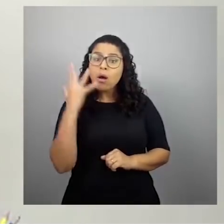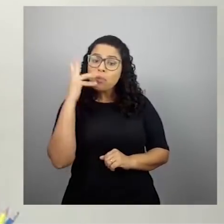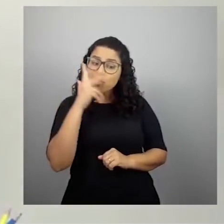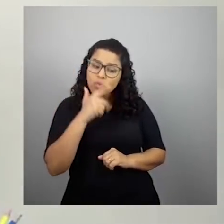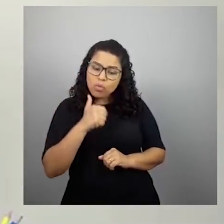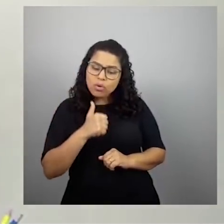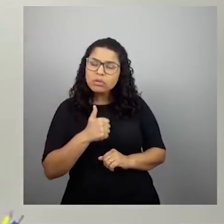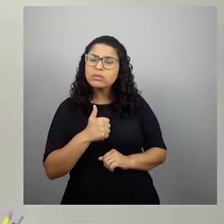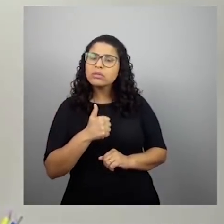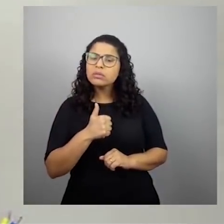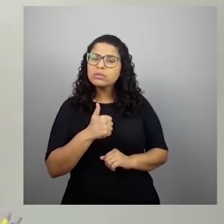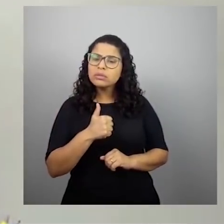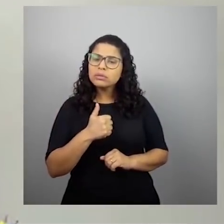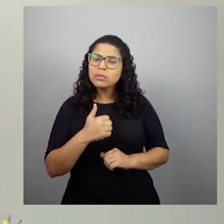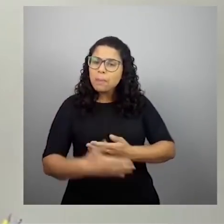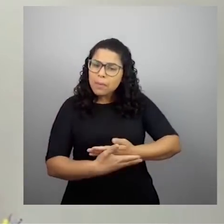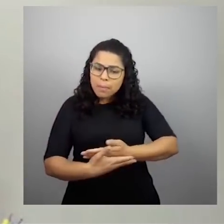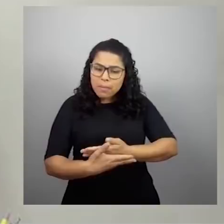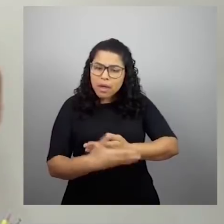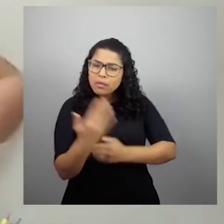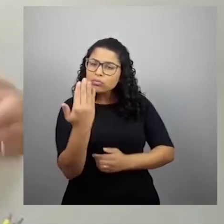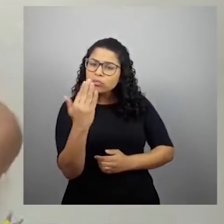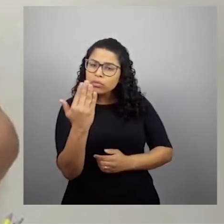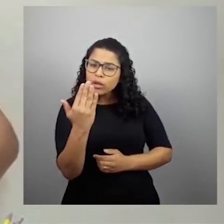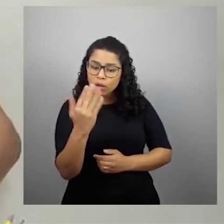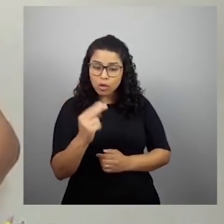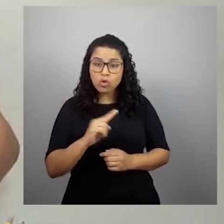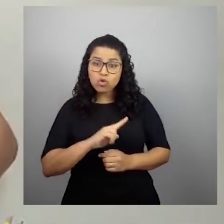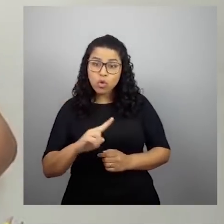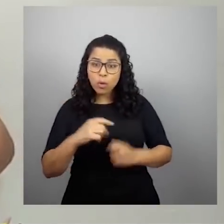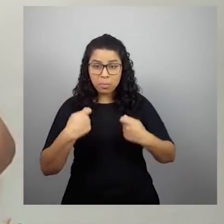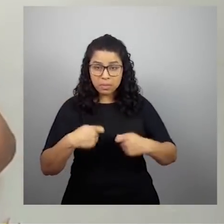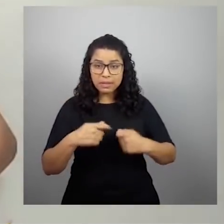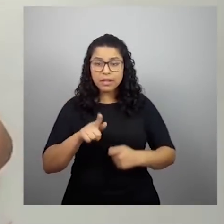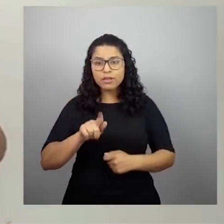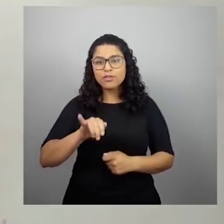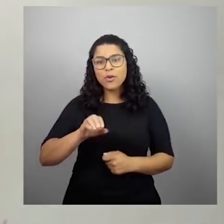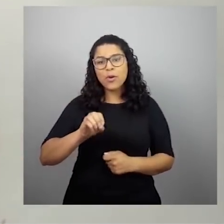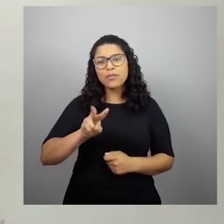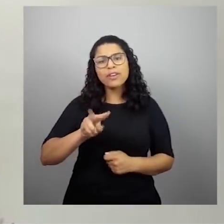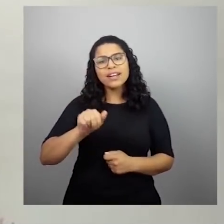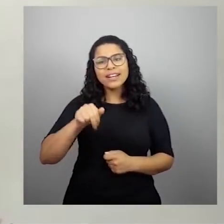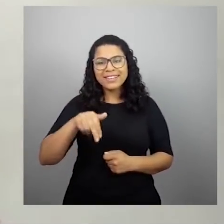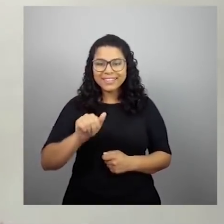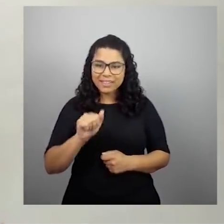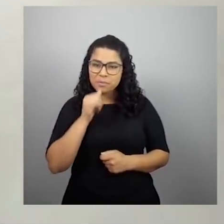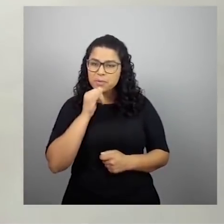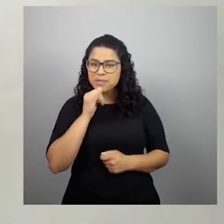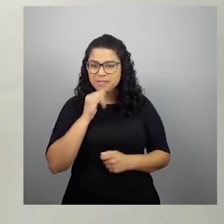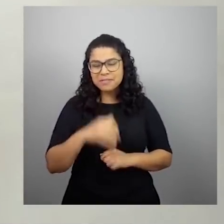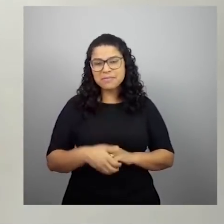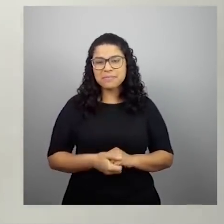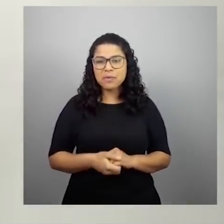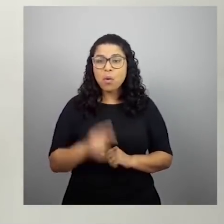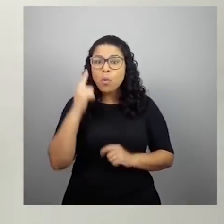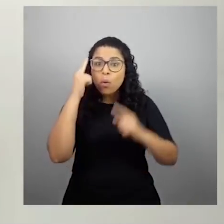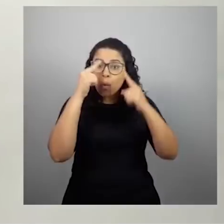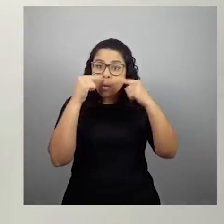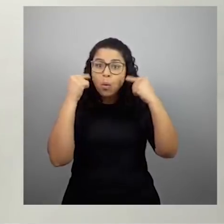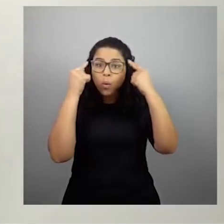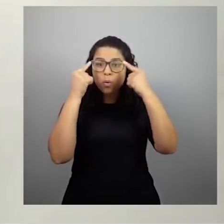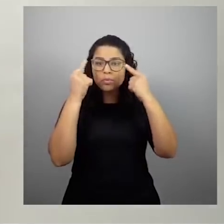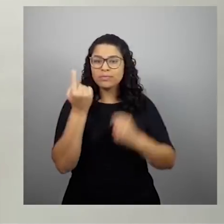no espelho, falando o nome dele. Olha, é a Giovana. Que legal, os olhos da